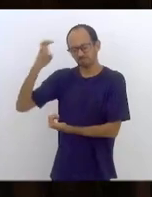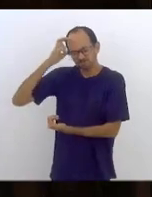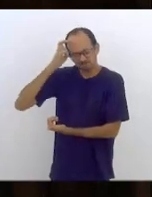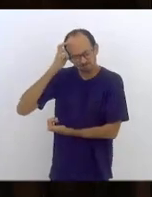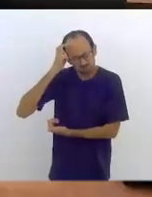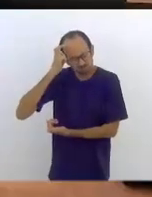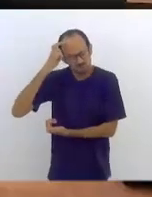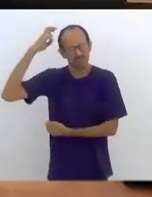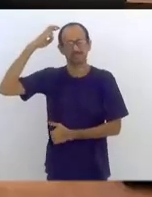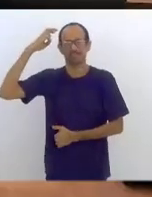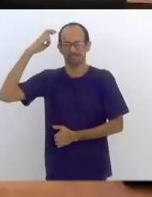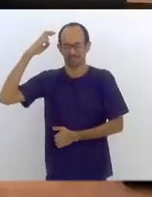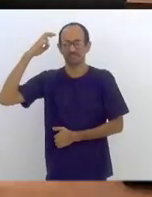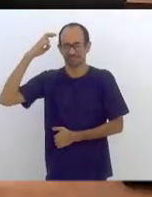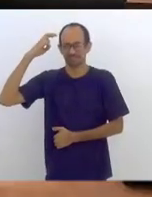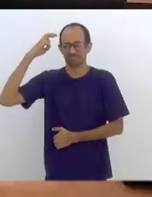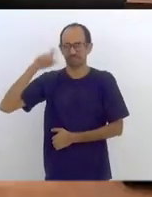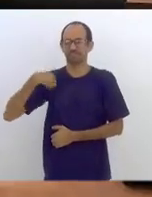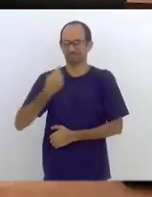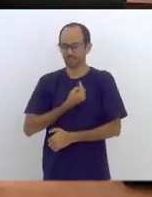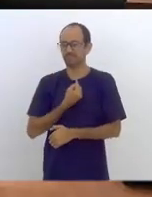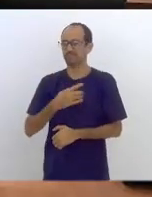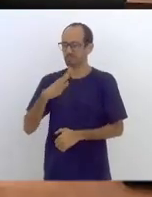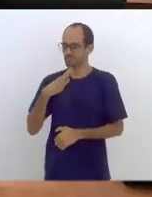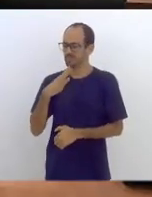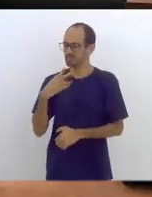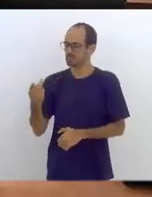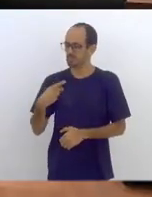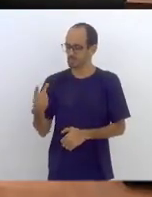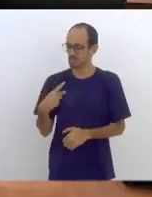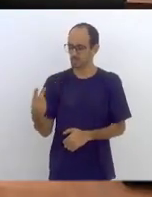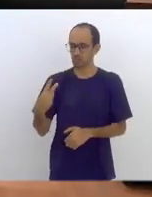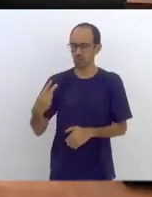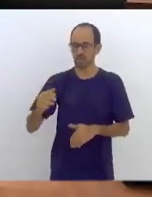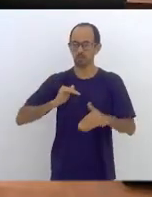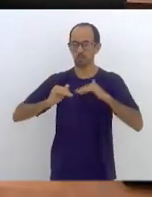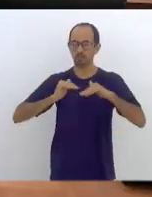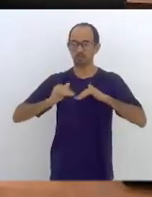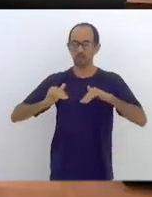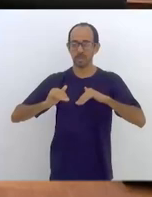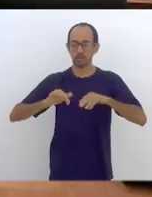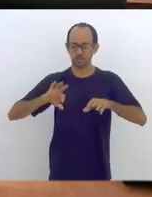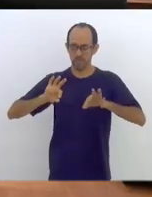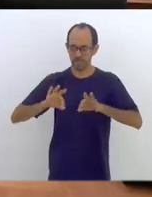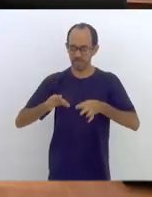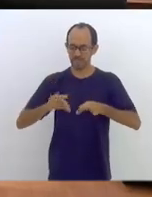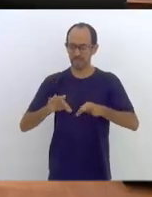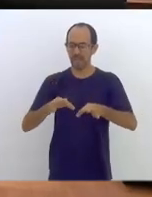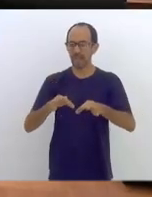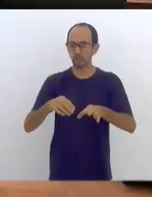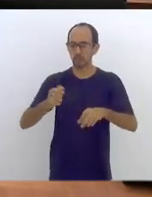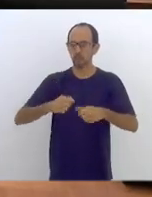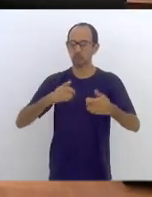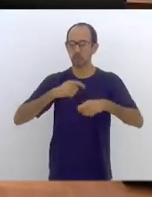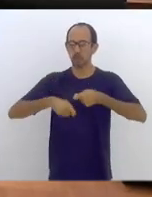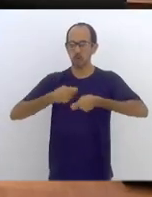grande. Nós te conhecemos nos movimentos de artesanato, economia